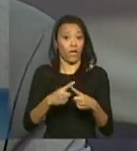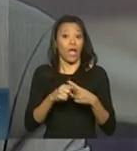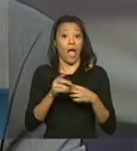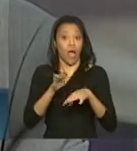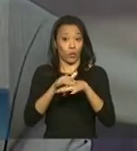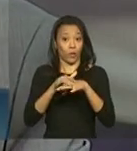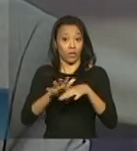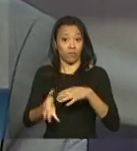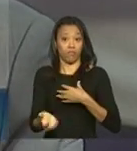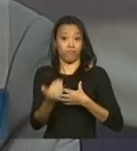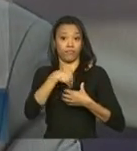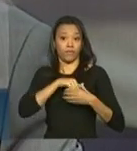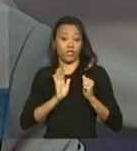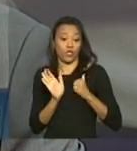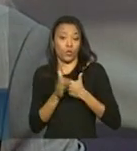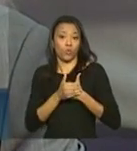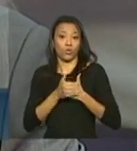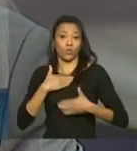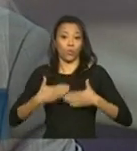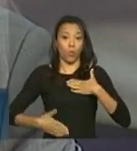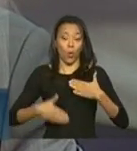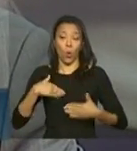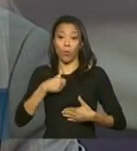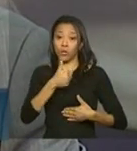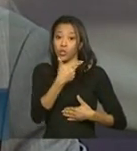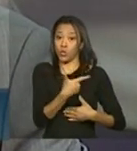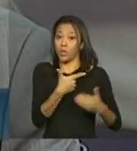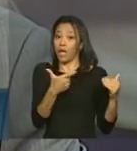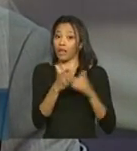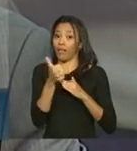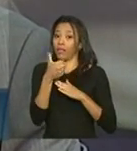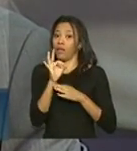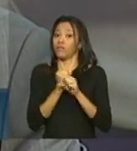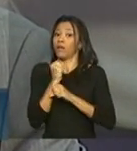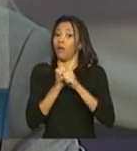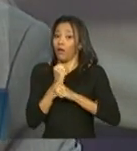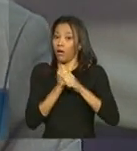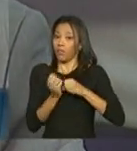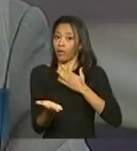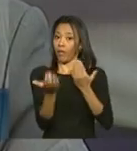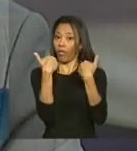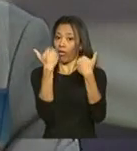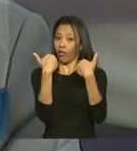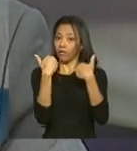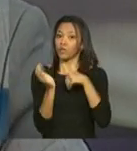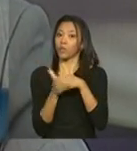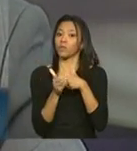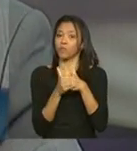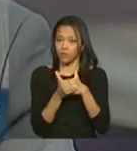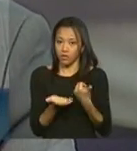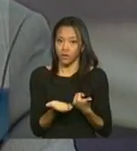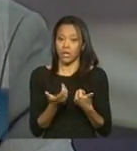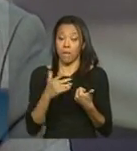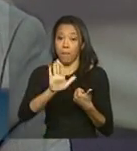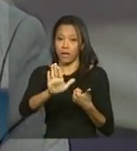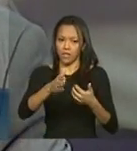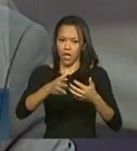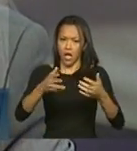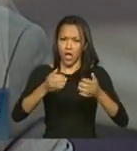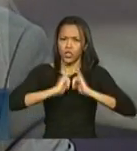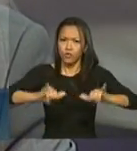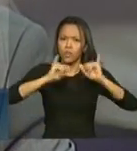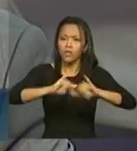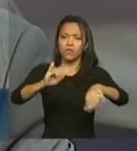5 anos. Então, é decisivo, e se nós tivermos esse ano a campanha ampliando, identificando, ainda assim